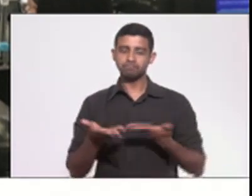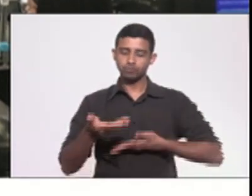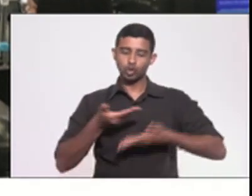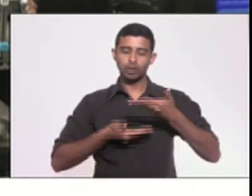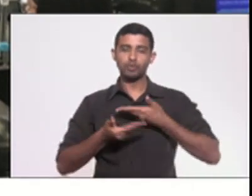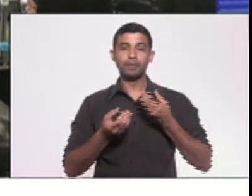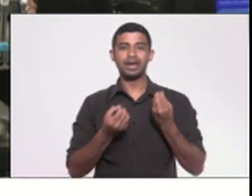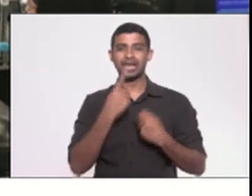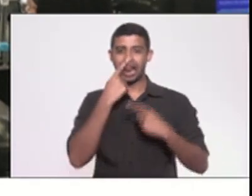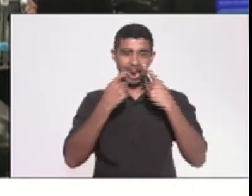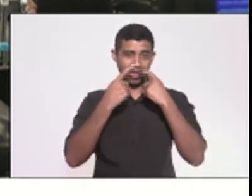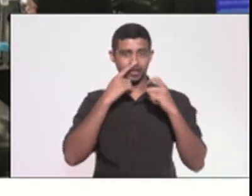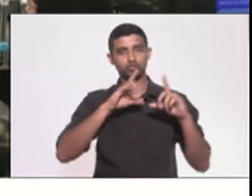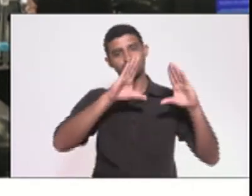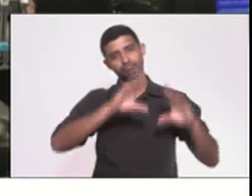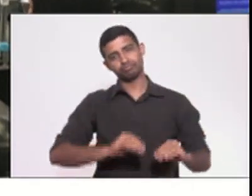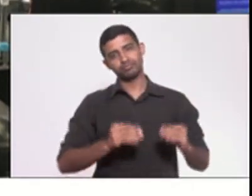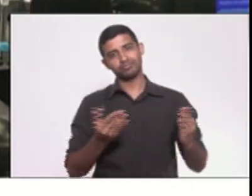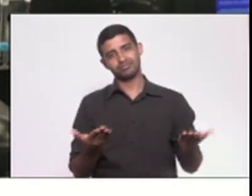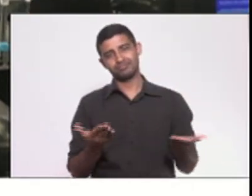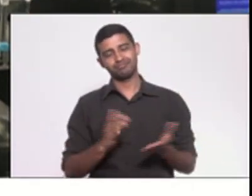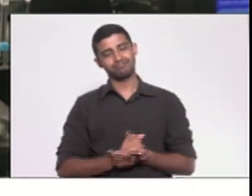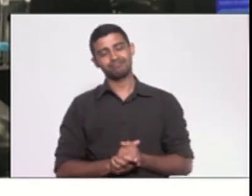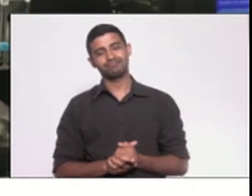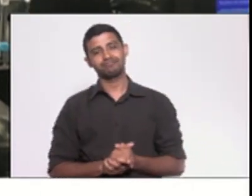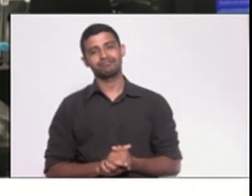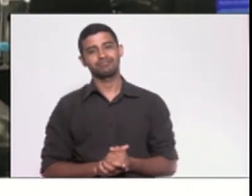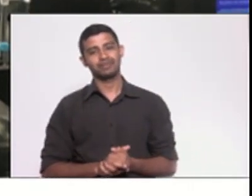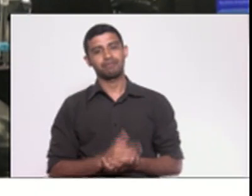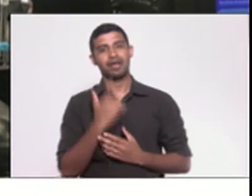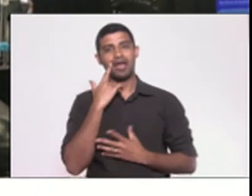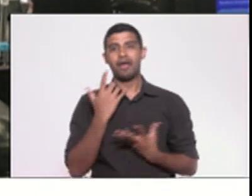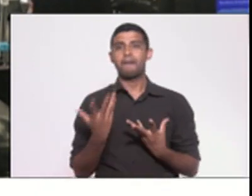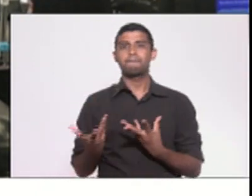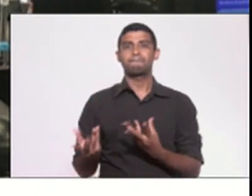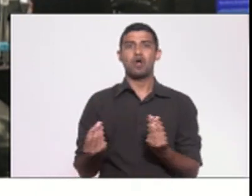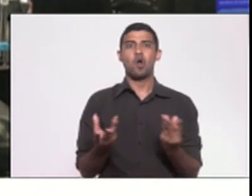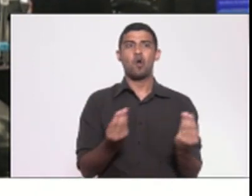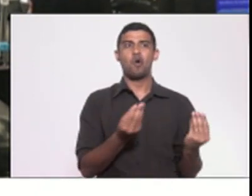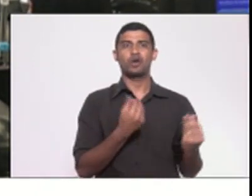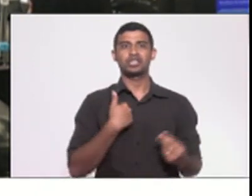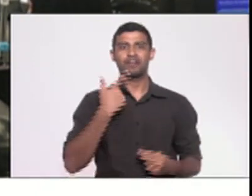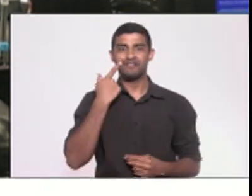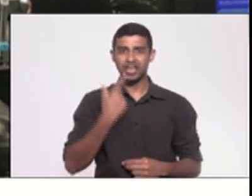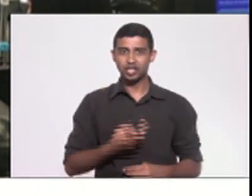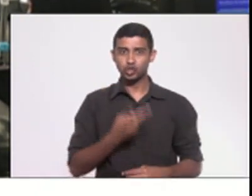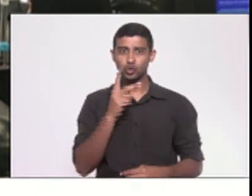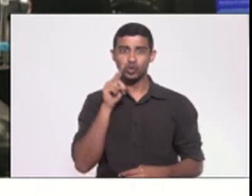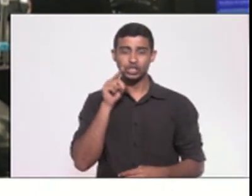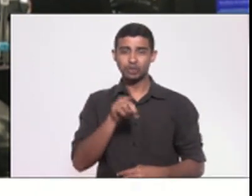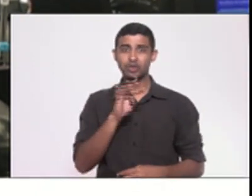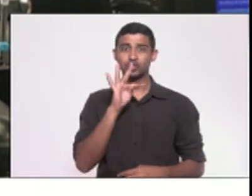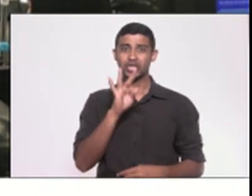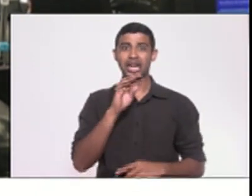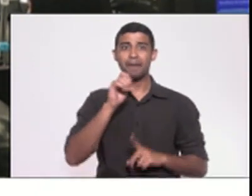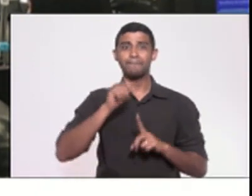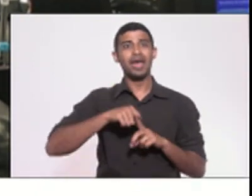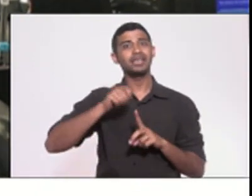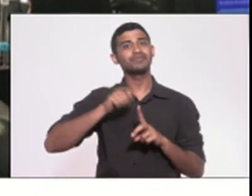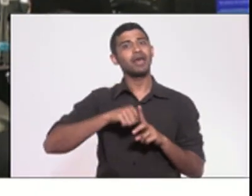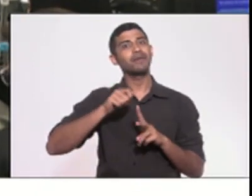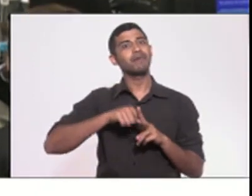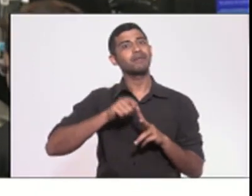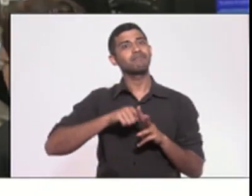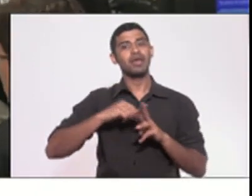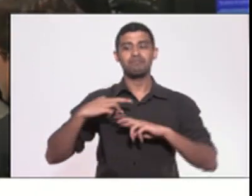lixo. Mas é insignificante essa quantidade, são 2.000 toneladas mês que nós coletamos de resíduos